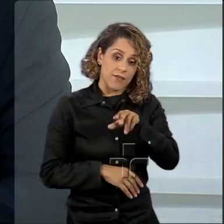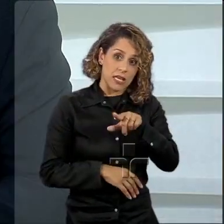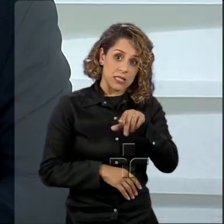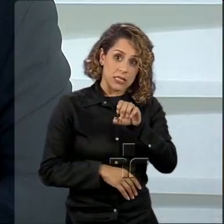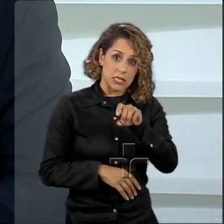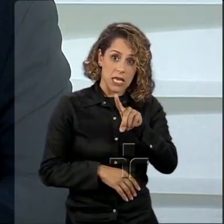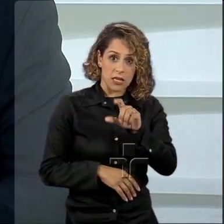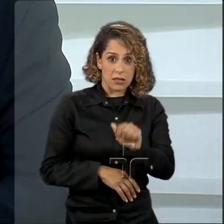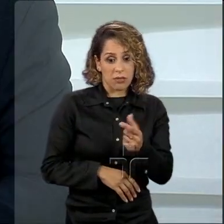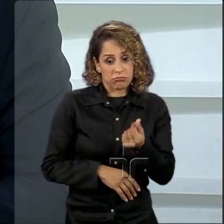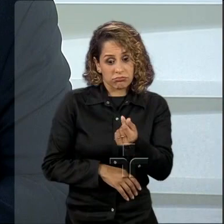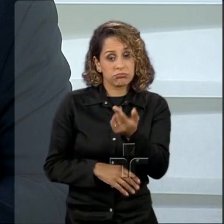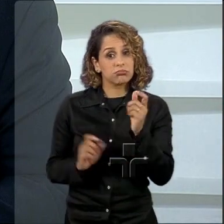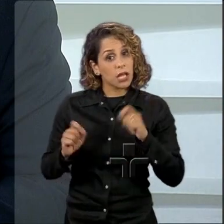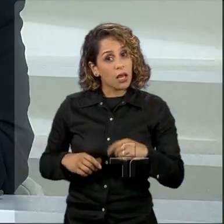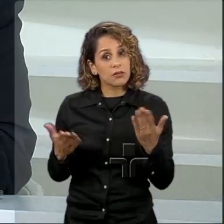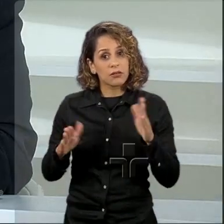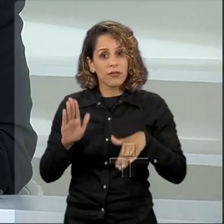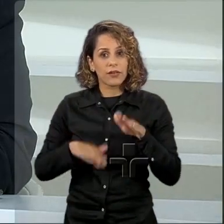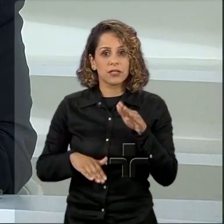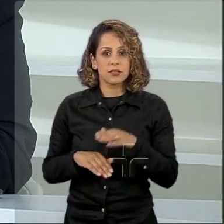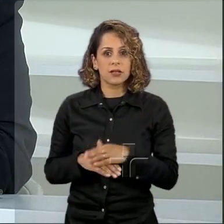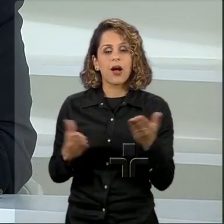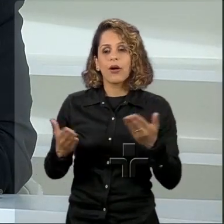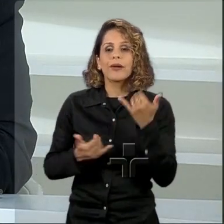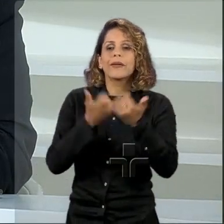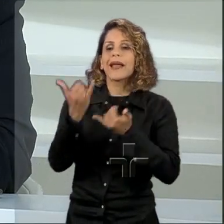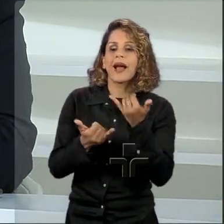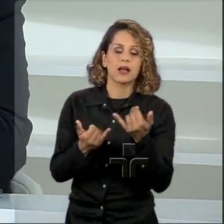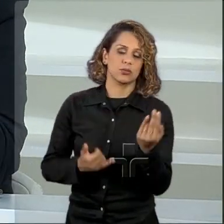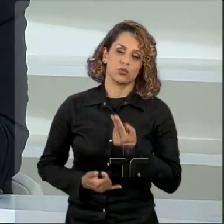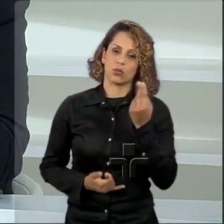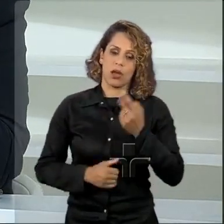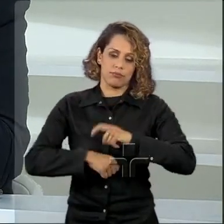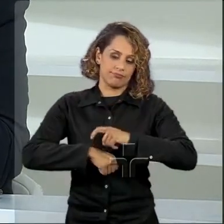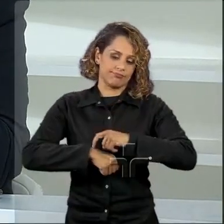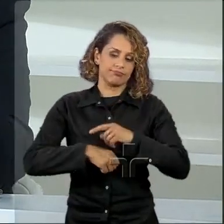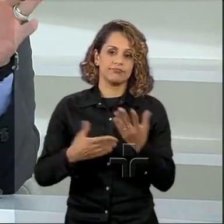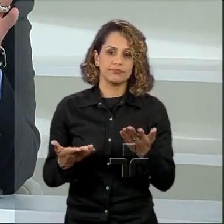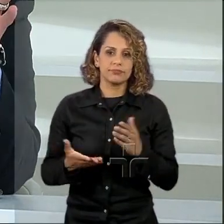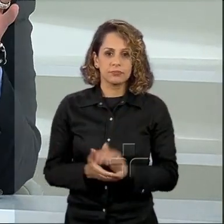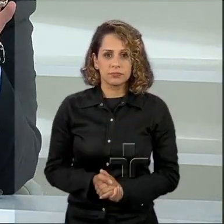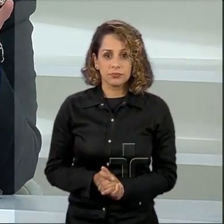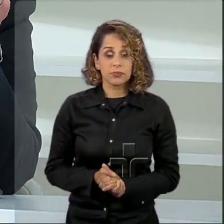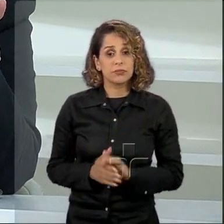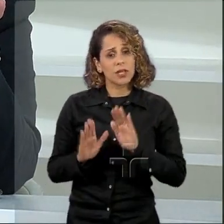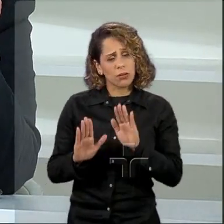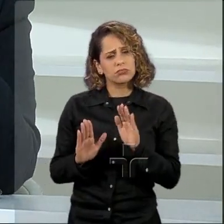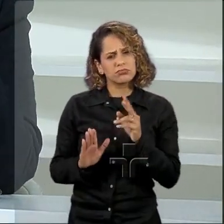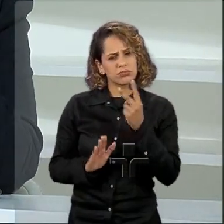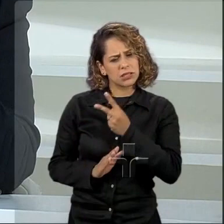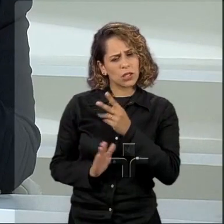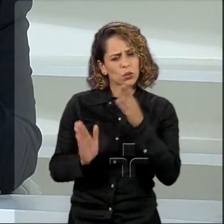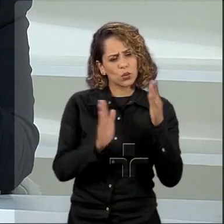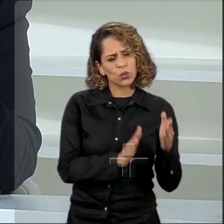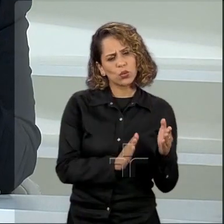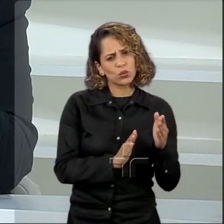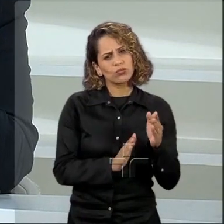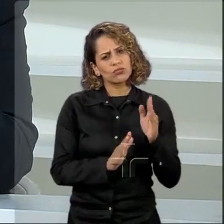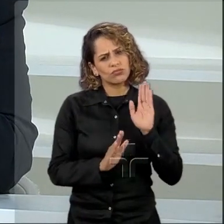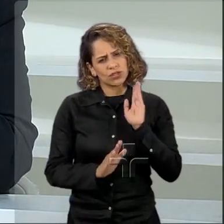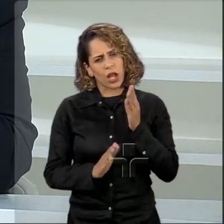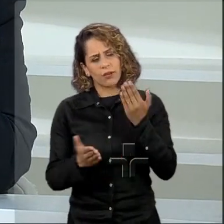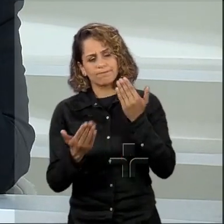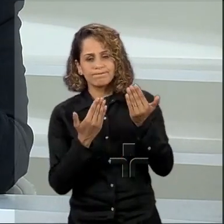brincar. A questão é o seguinte, o segundo turno era o mais previsível. Quem que se preparou